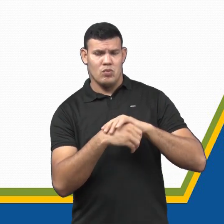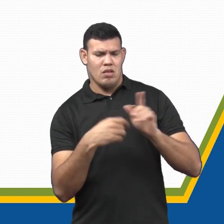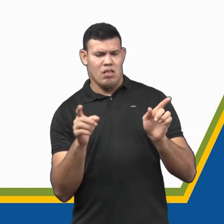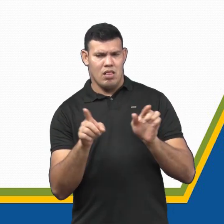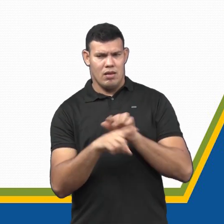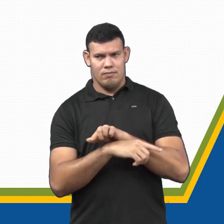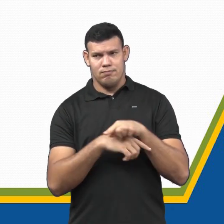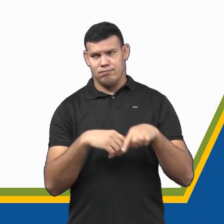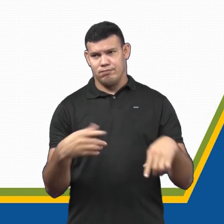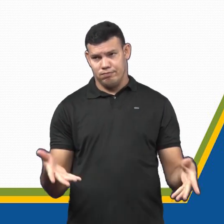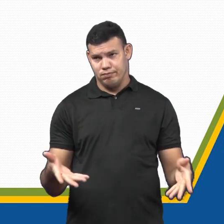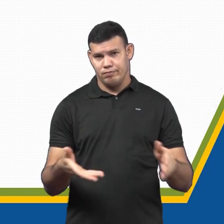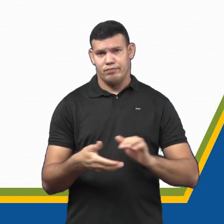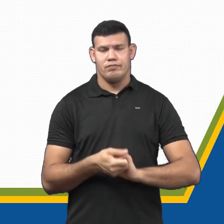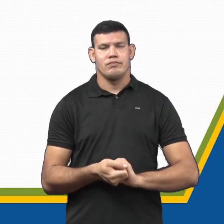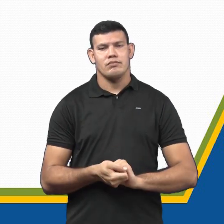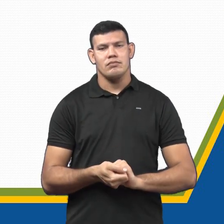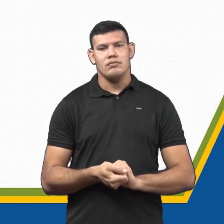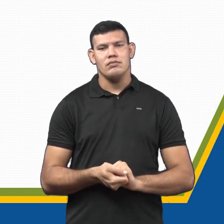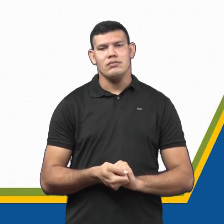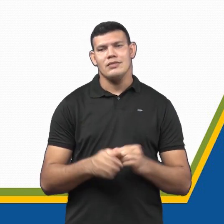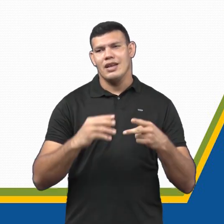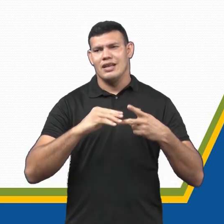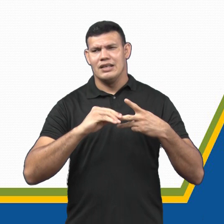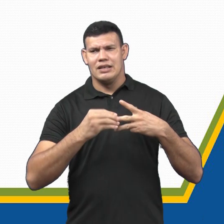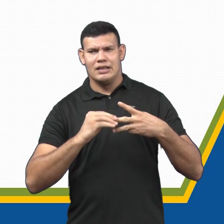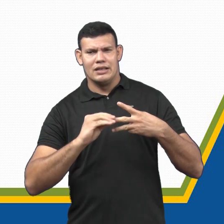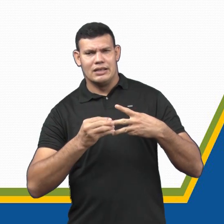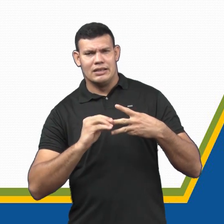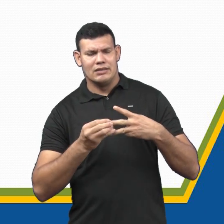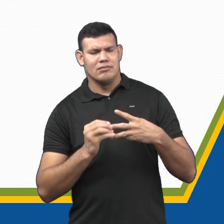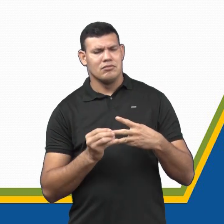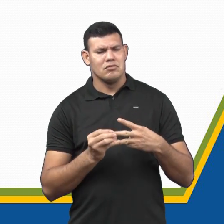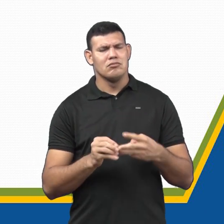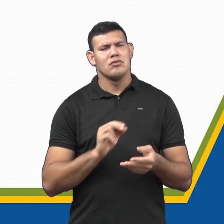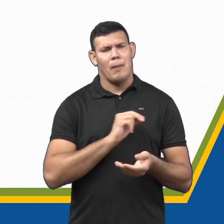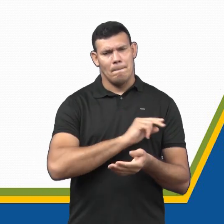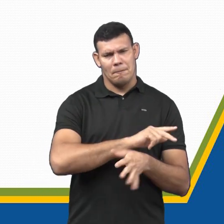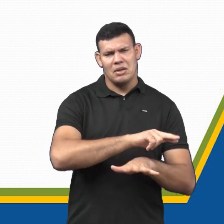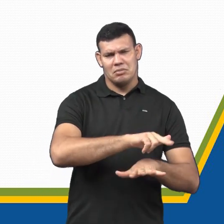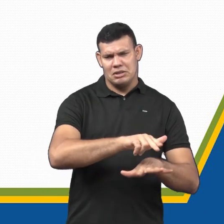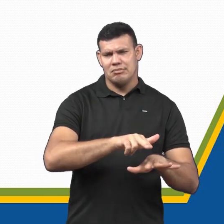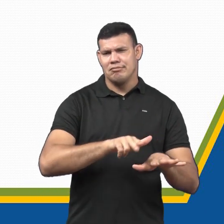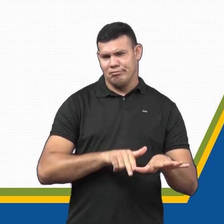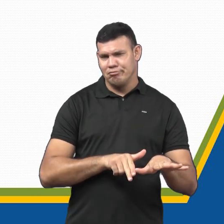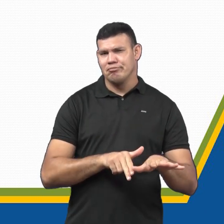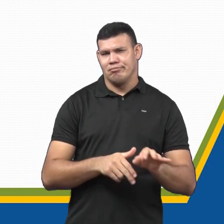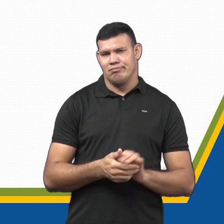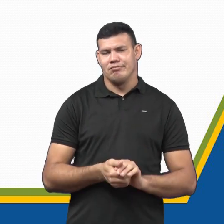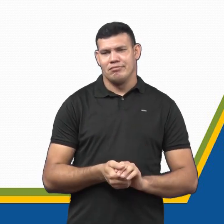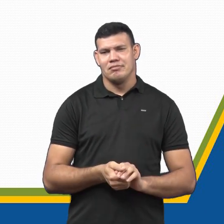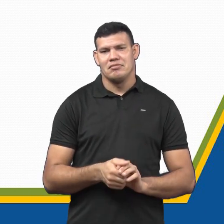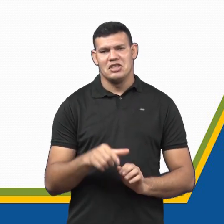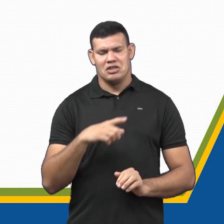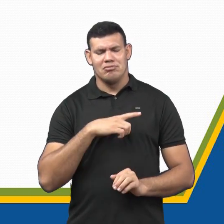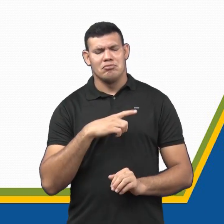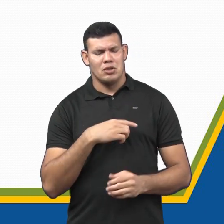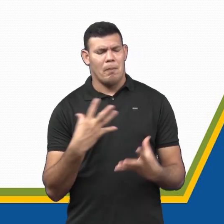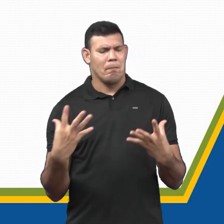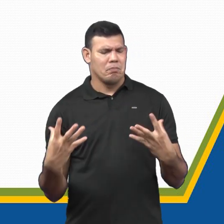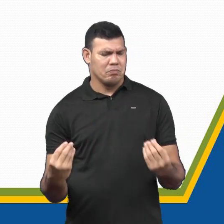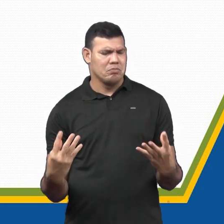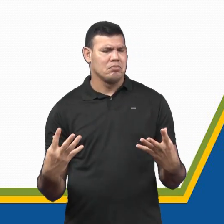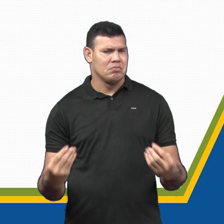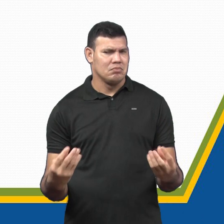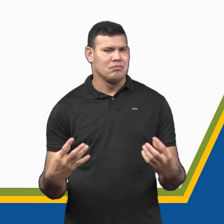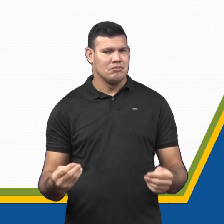eosinófilo. Todas essas células que vocês estão observando são tipos de glóbulos brancos. Então, a gente tem uma diversidade